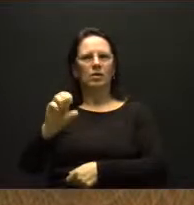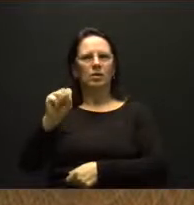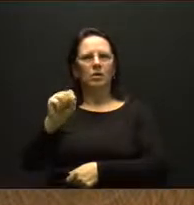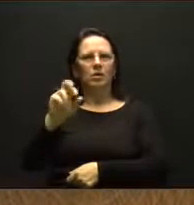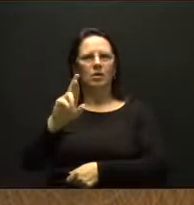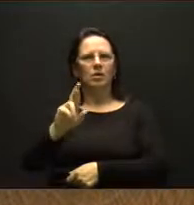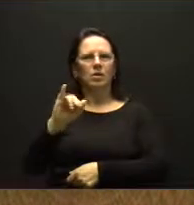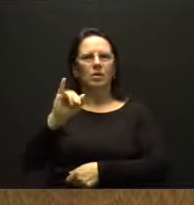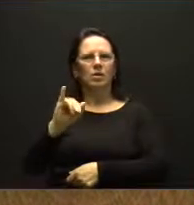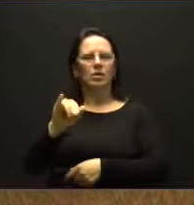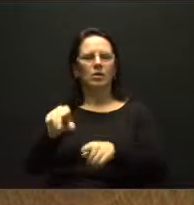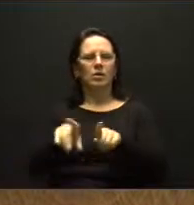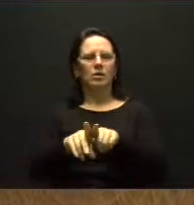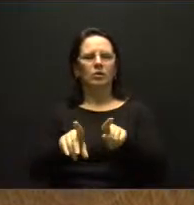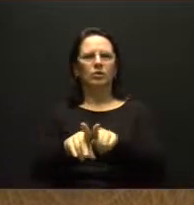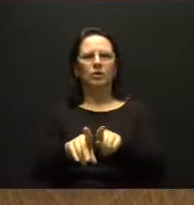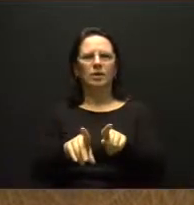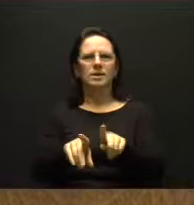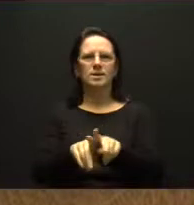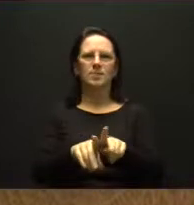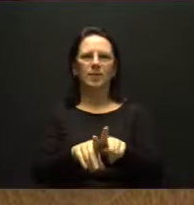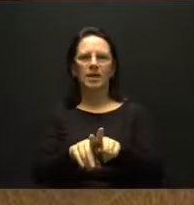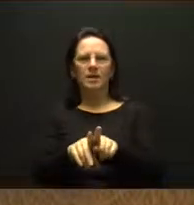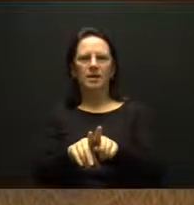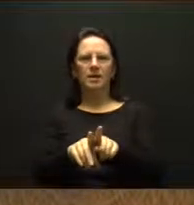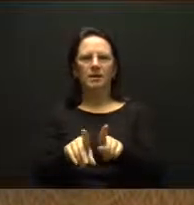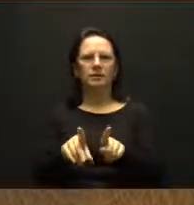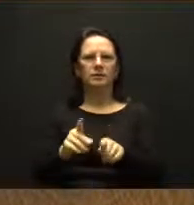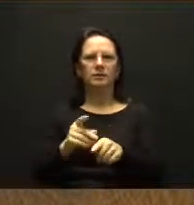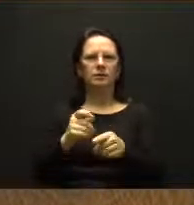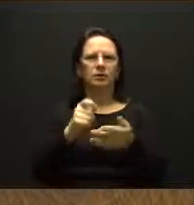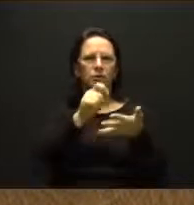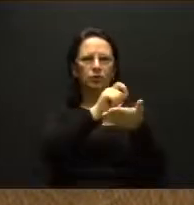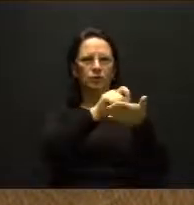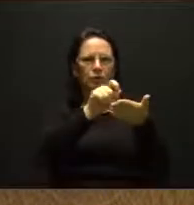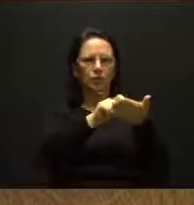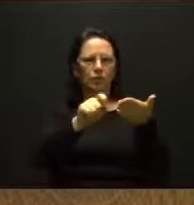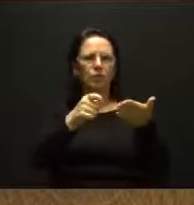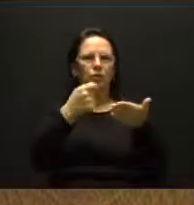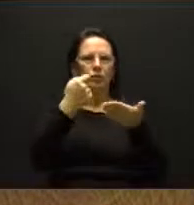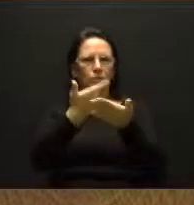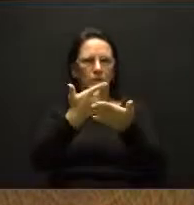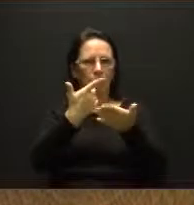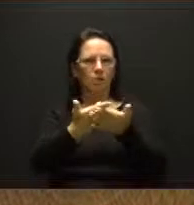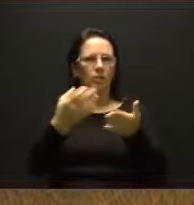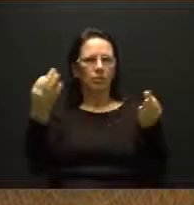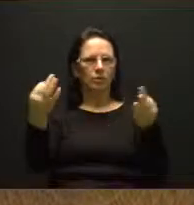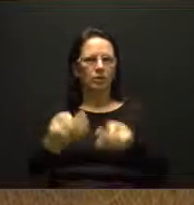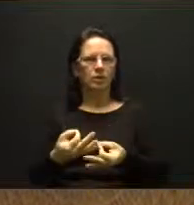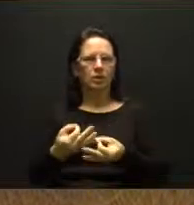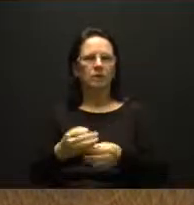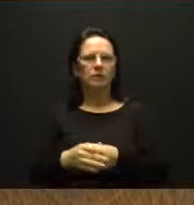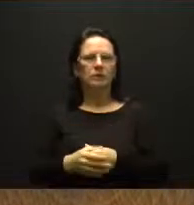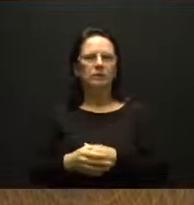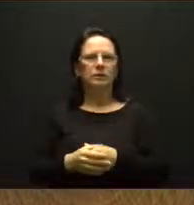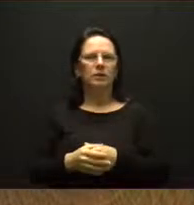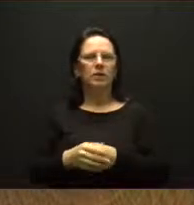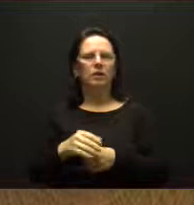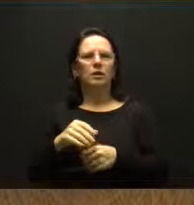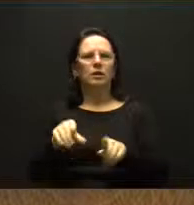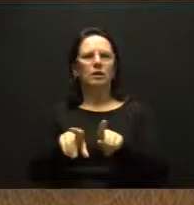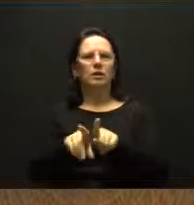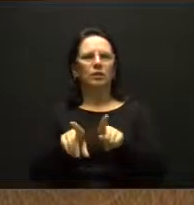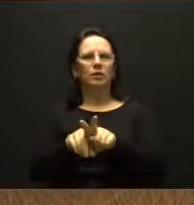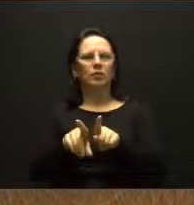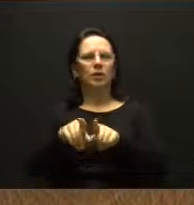para atuação em impostos pagos metragem correta para evitar possíveis invasões e o impacto de suas